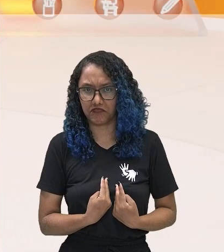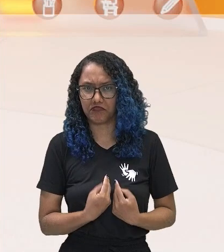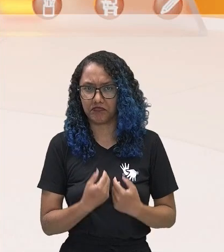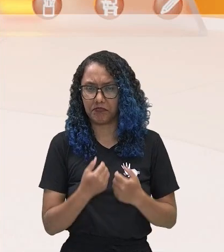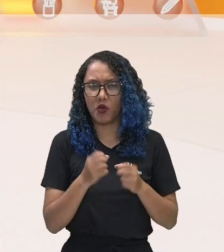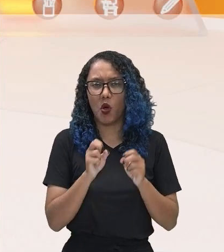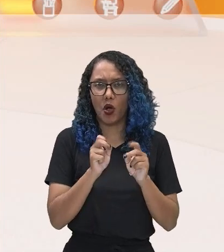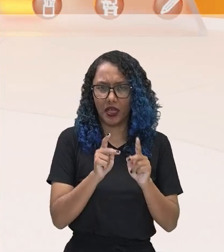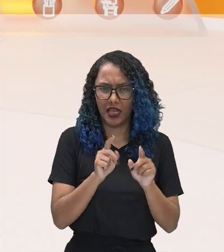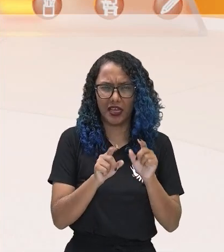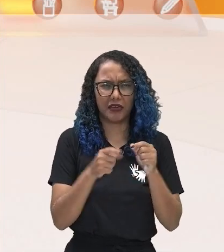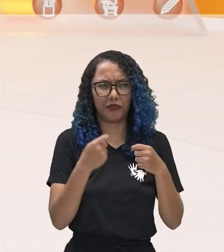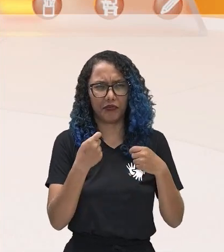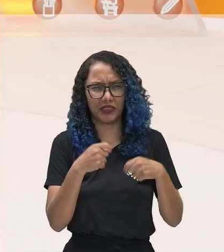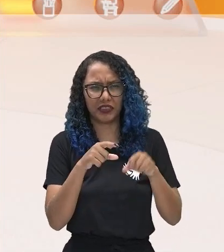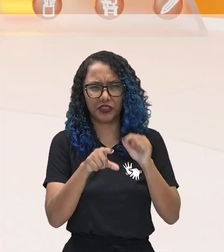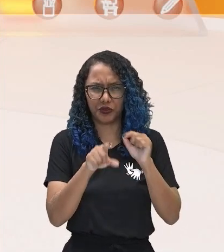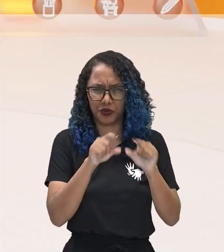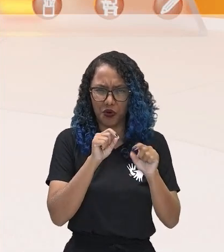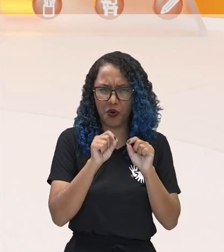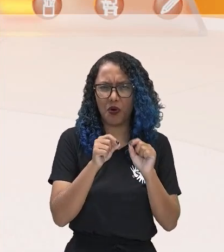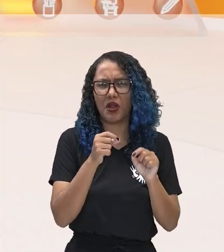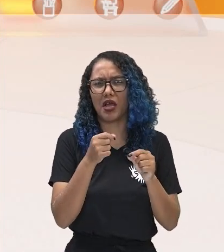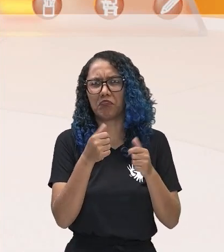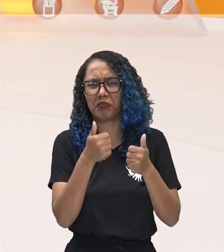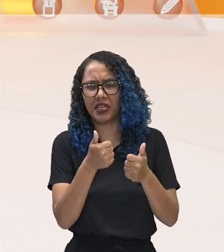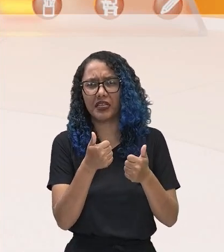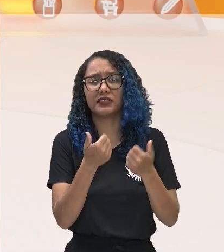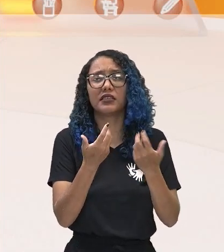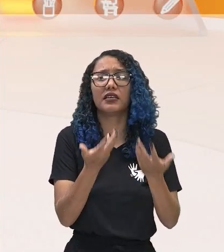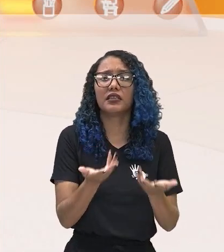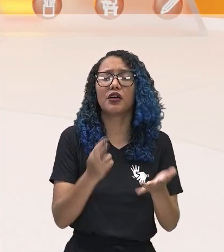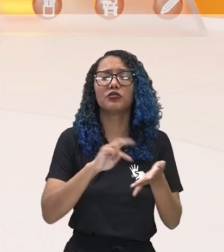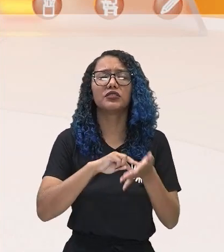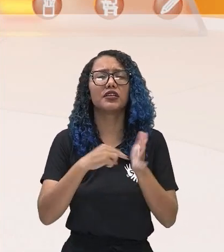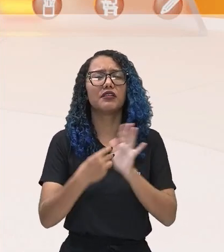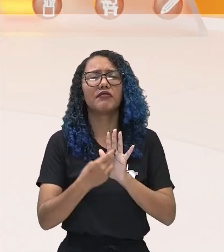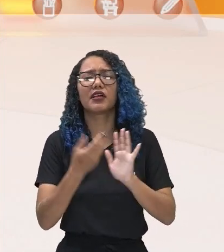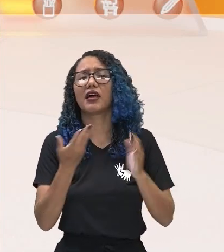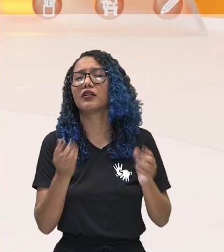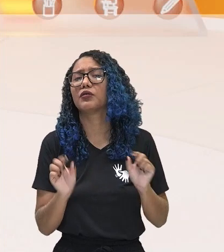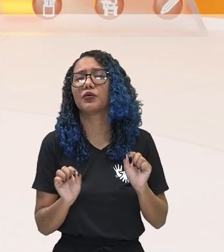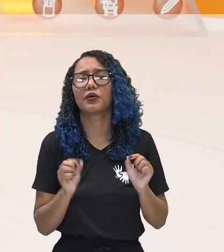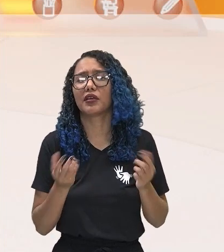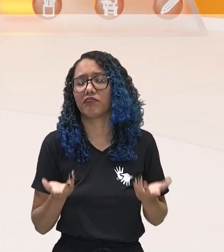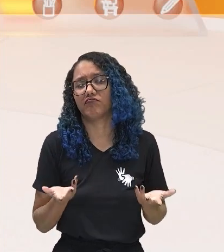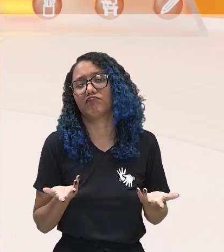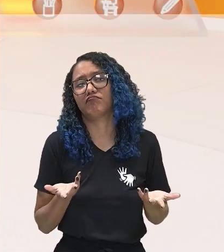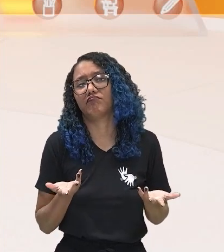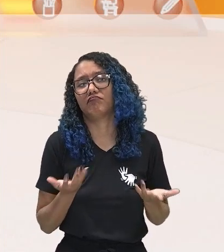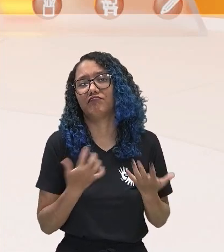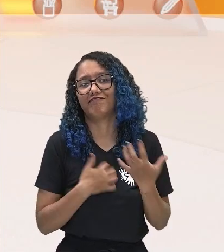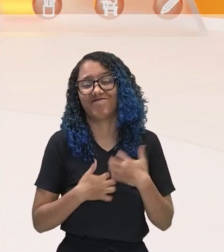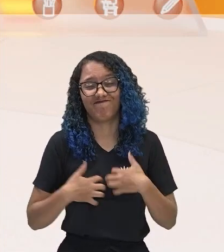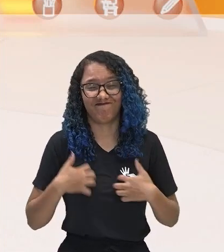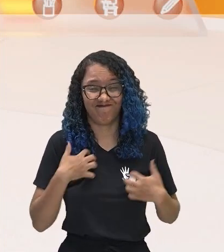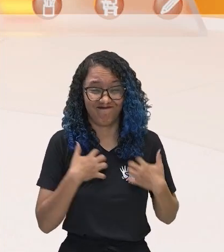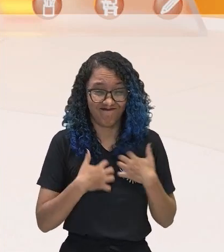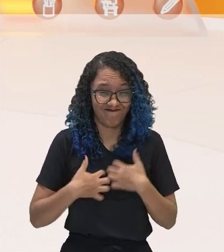vivemos aonde? Olha o grito aí, né? Nós vivemos numa angústia